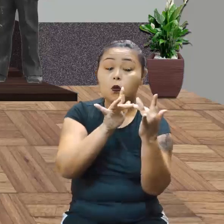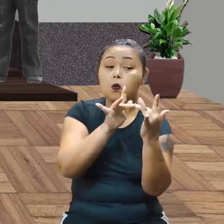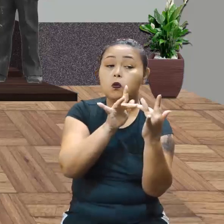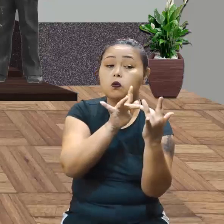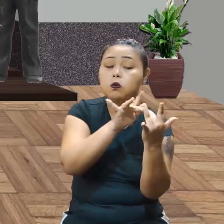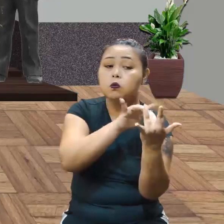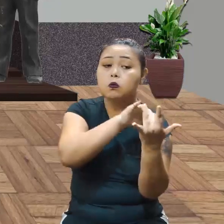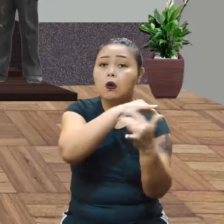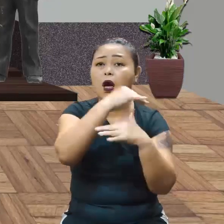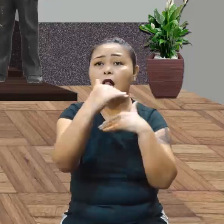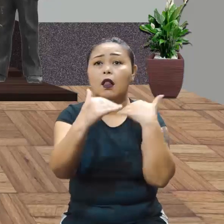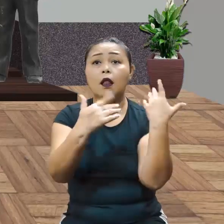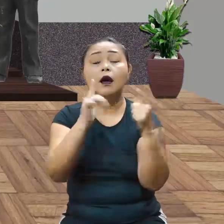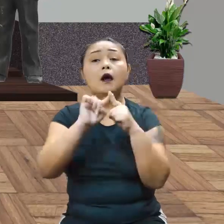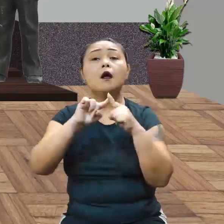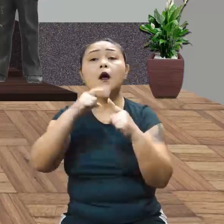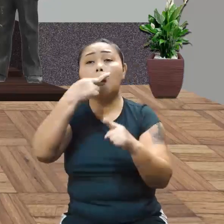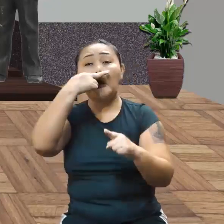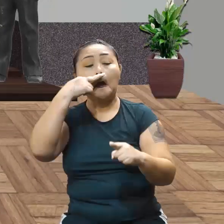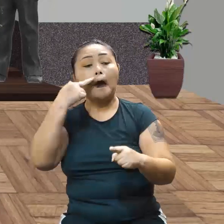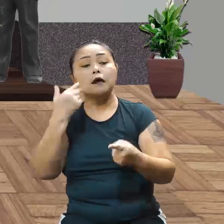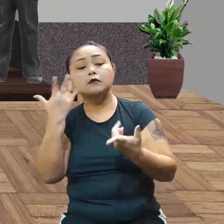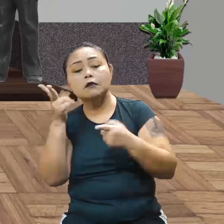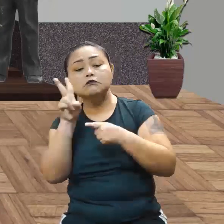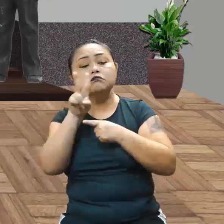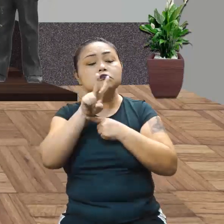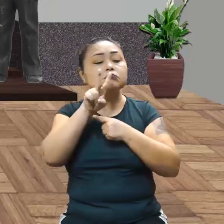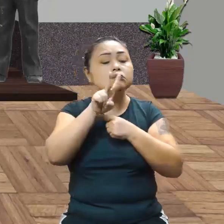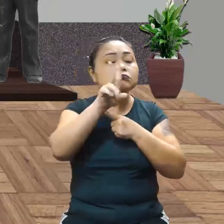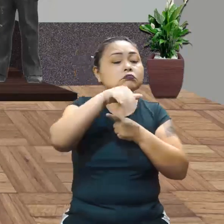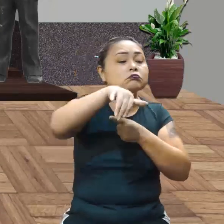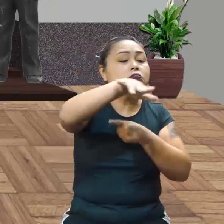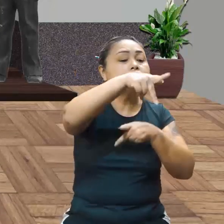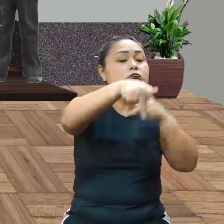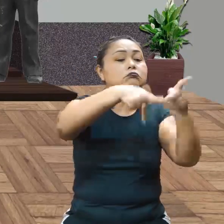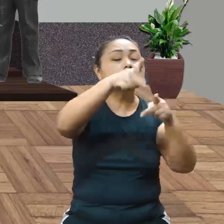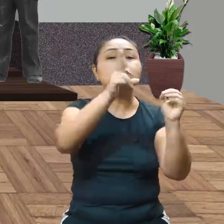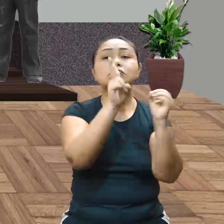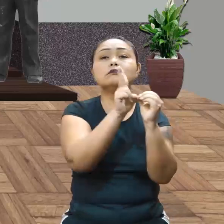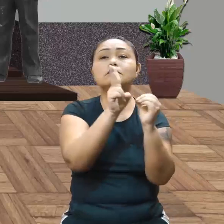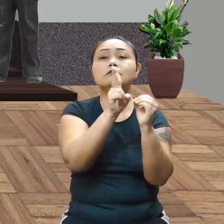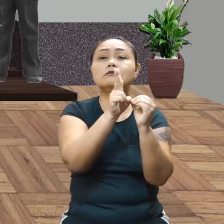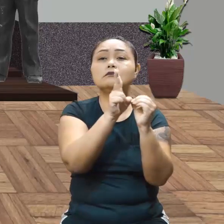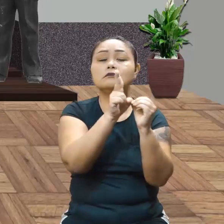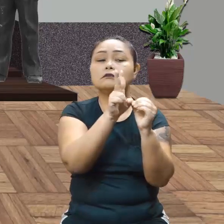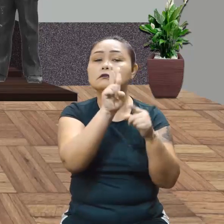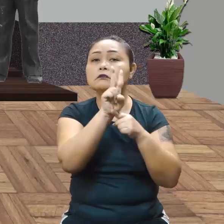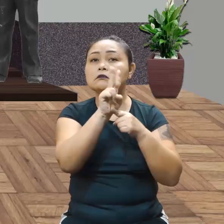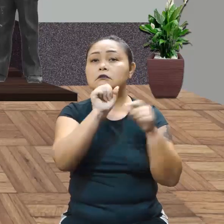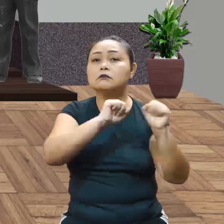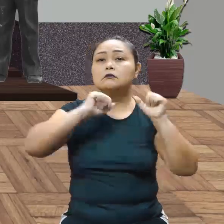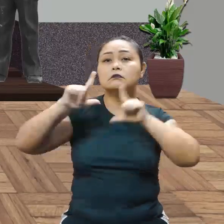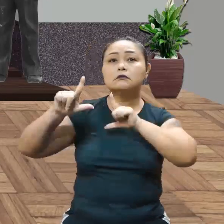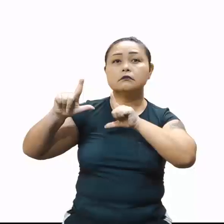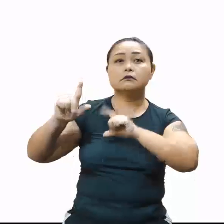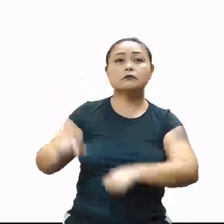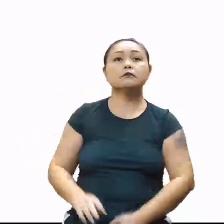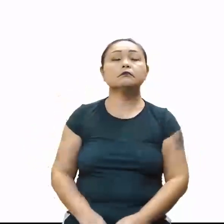a dizimação. Mas Rondon tentava proteger também esses povos indígenas. Olhem na